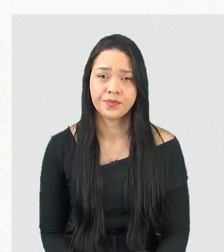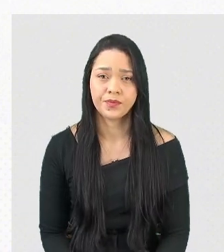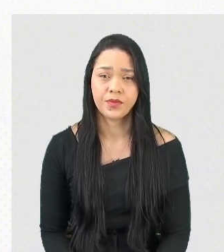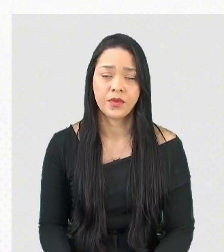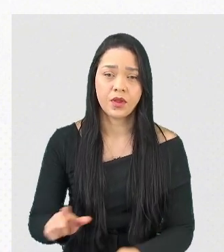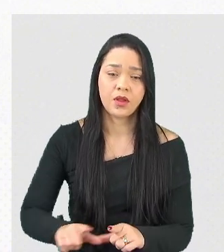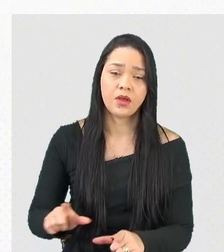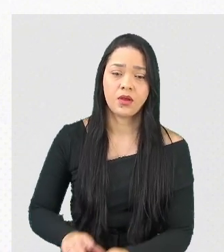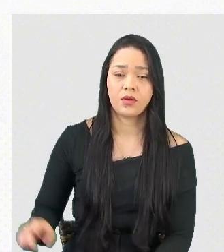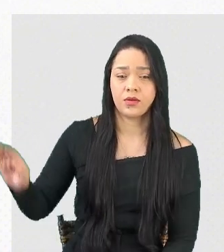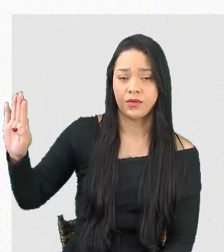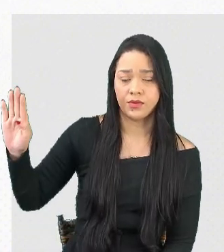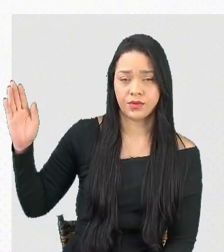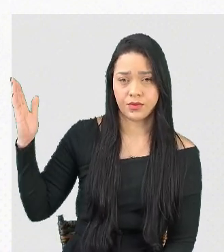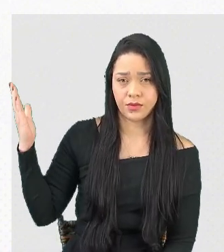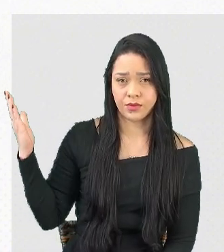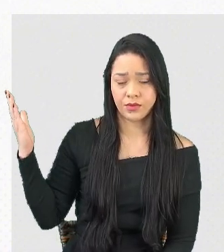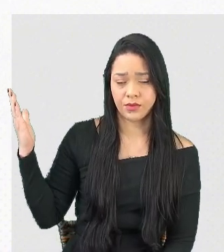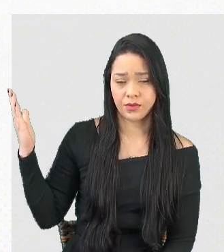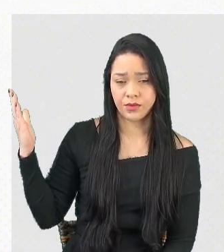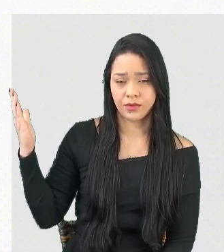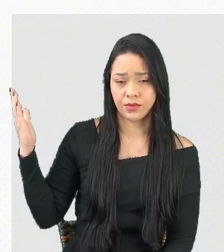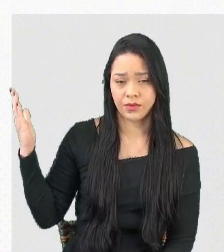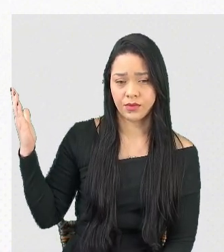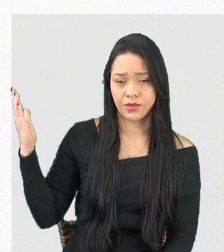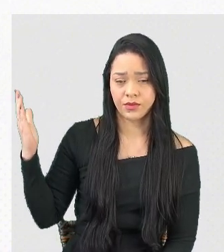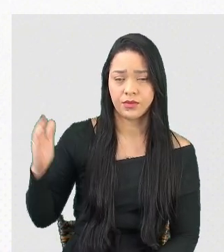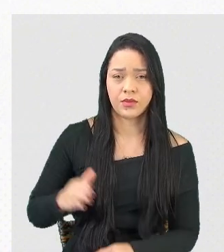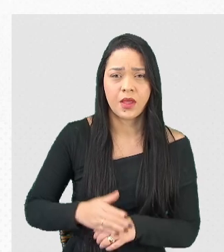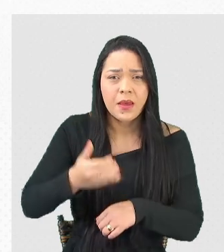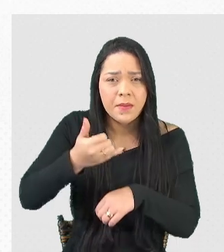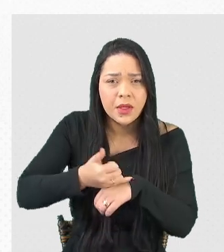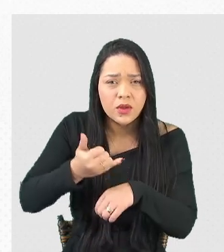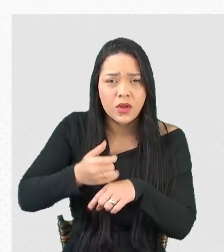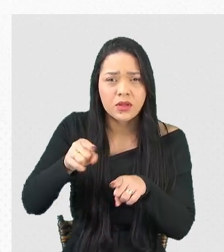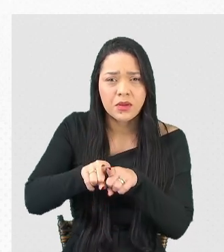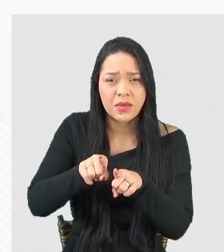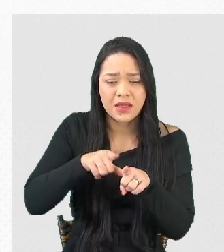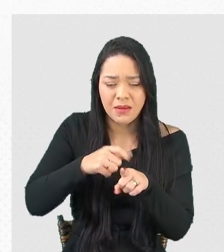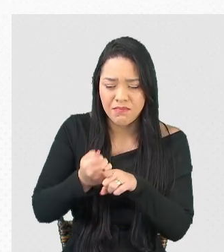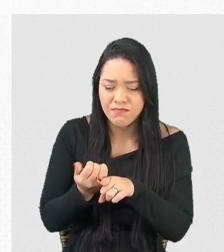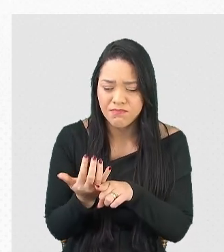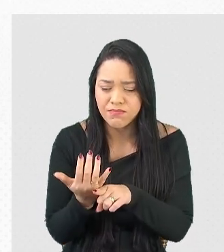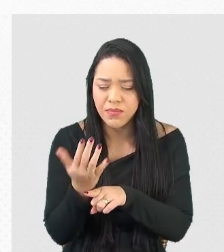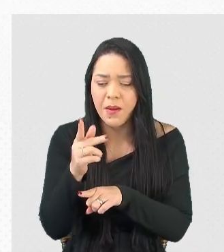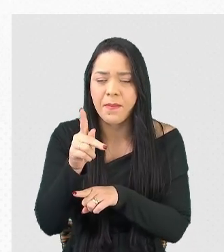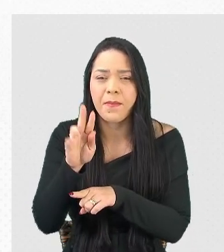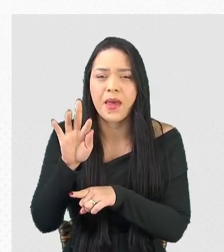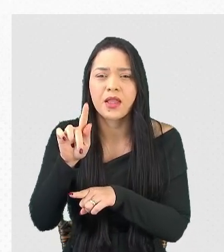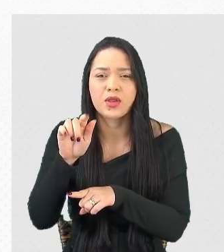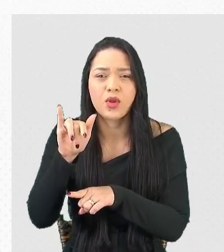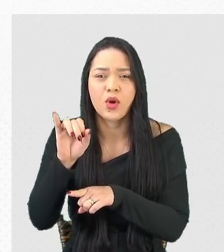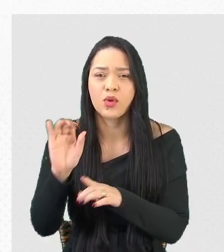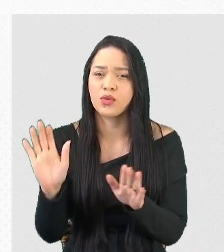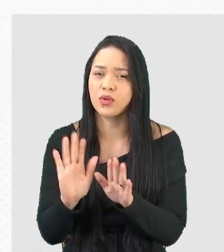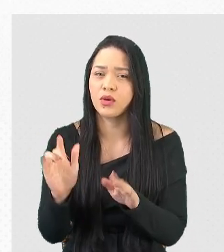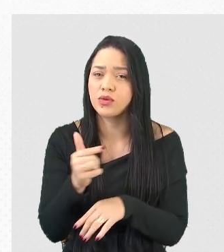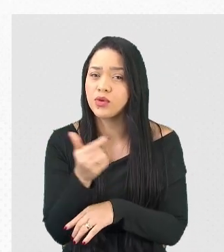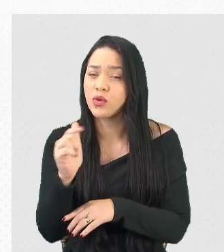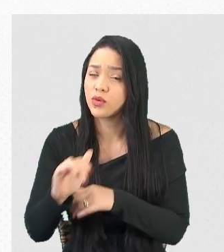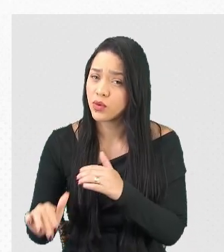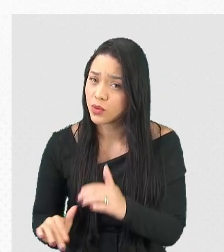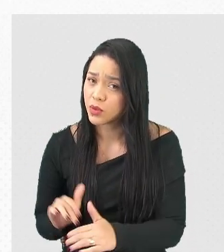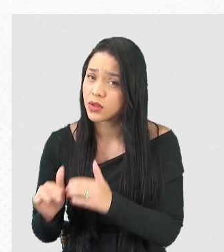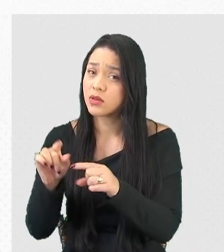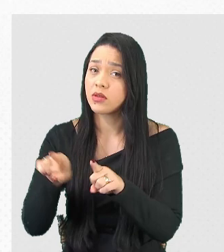Petróleo e destruição da camada de ozônio. Petróleo, gente, também não. Isso faz parte de outro processo da própria Revolução Industrial, mas não o que nós estamos e o que a questão